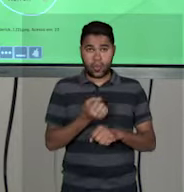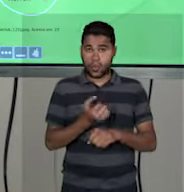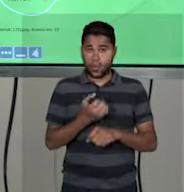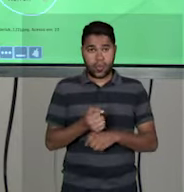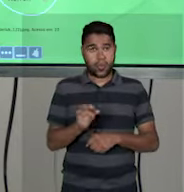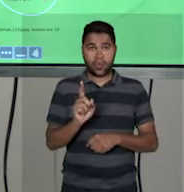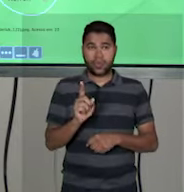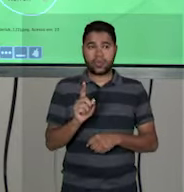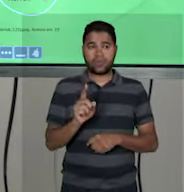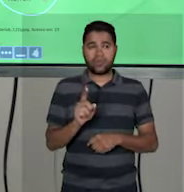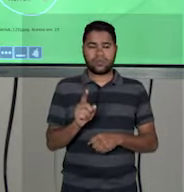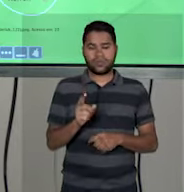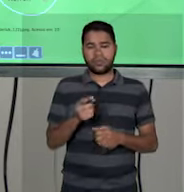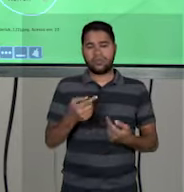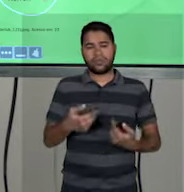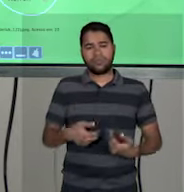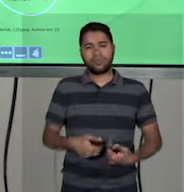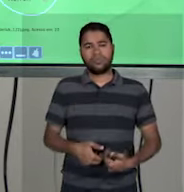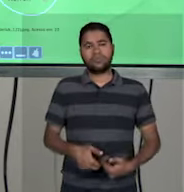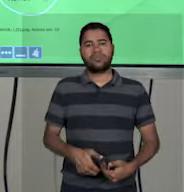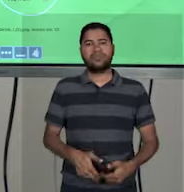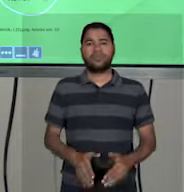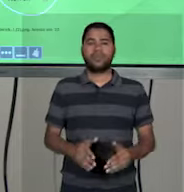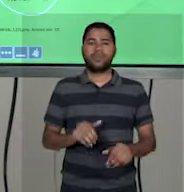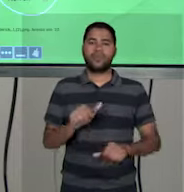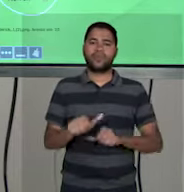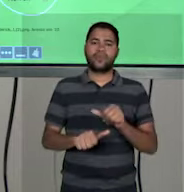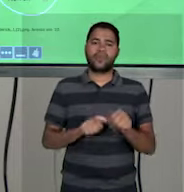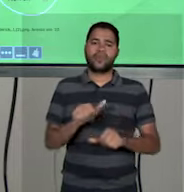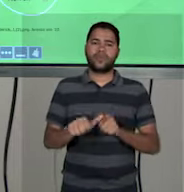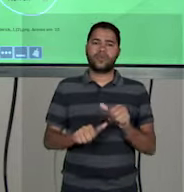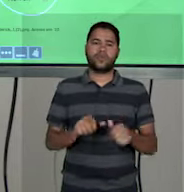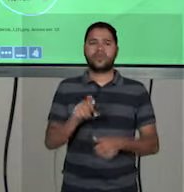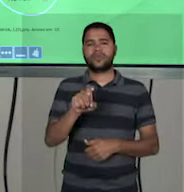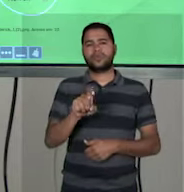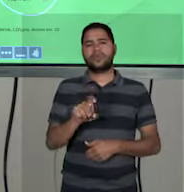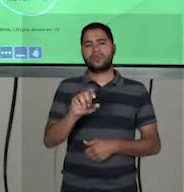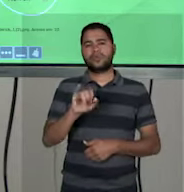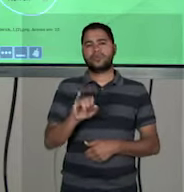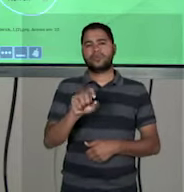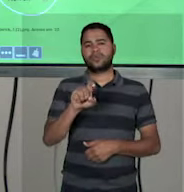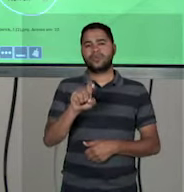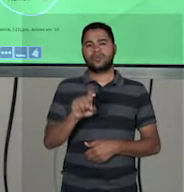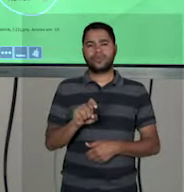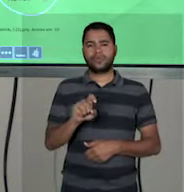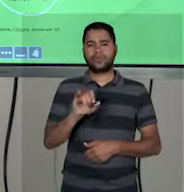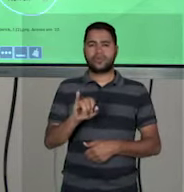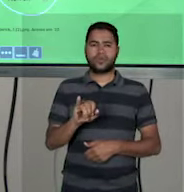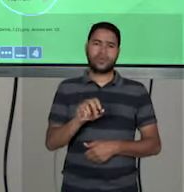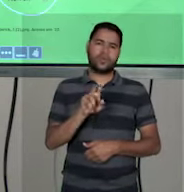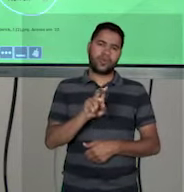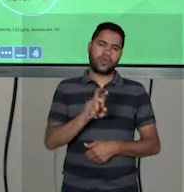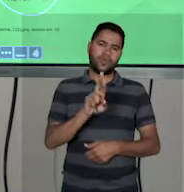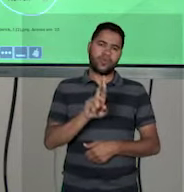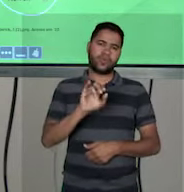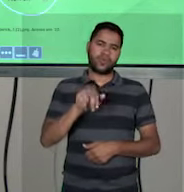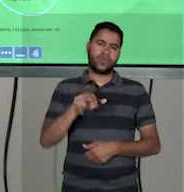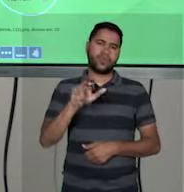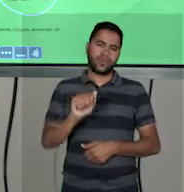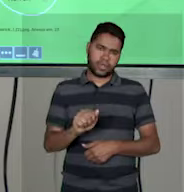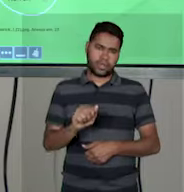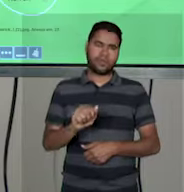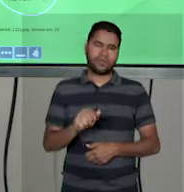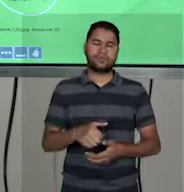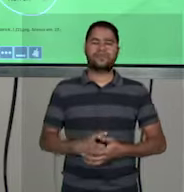nosso corpo, no processo de filtração, forma-se a urina, né? O